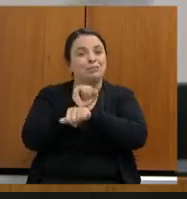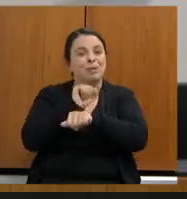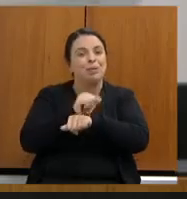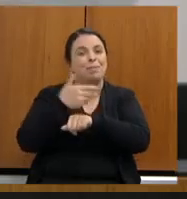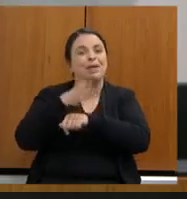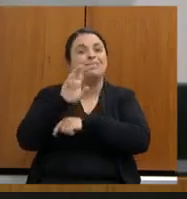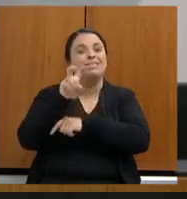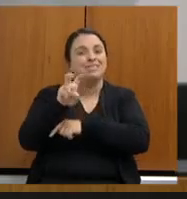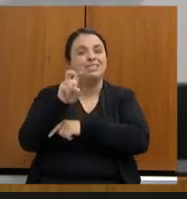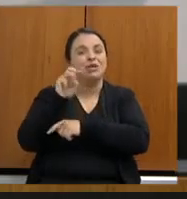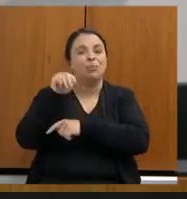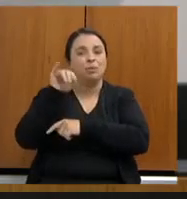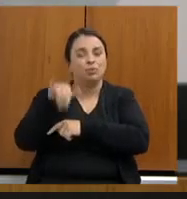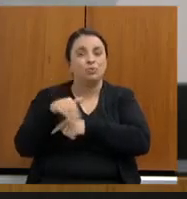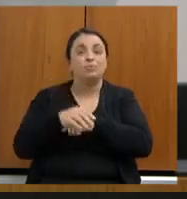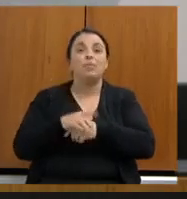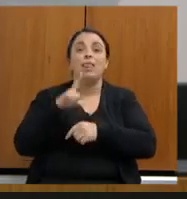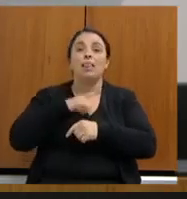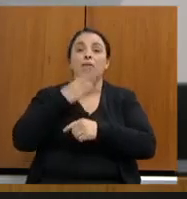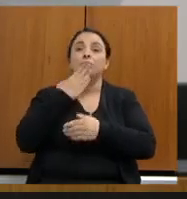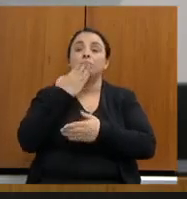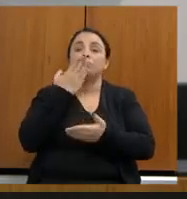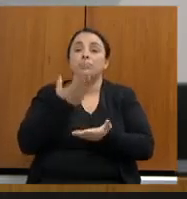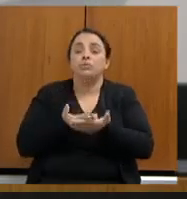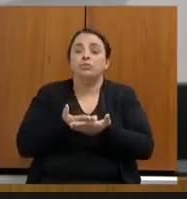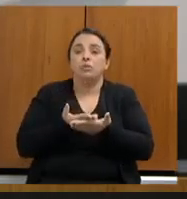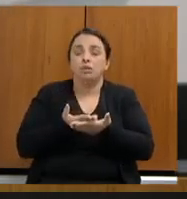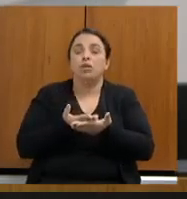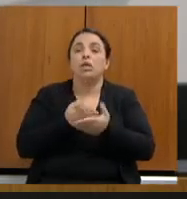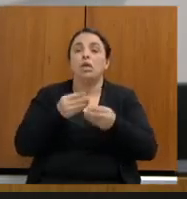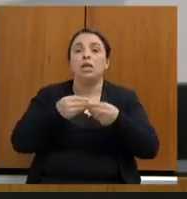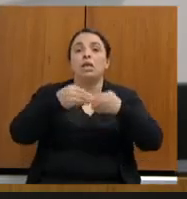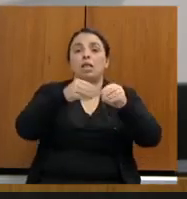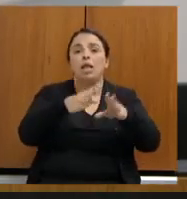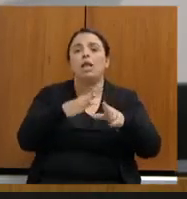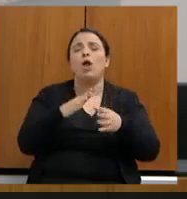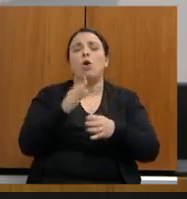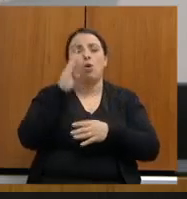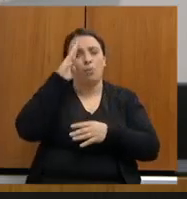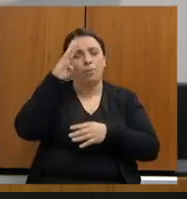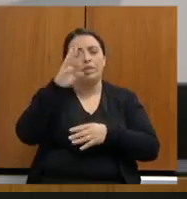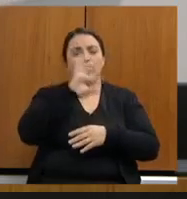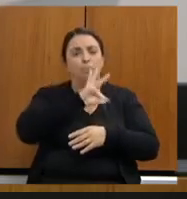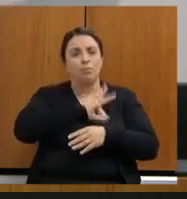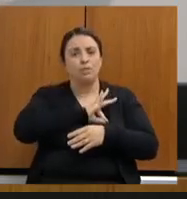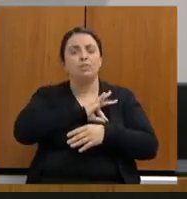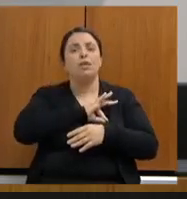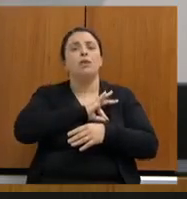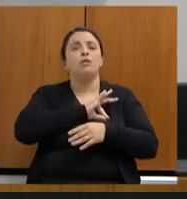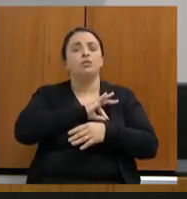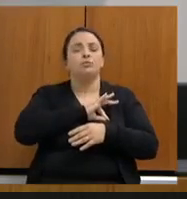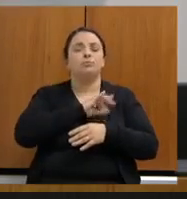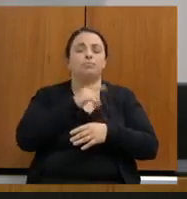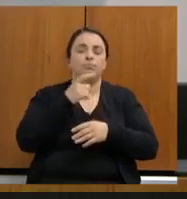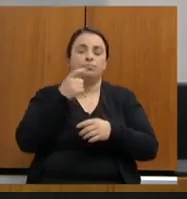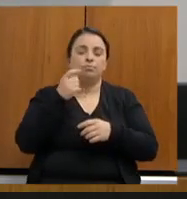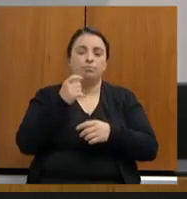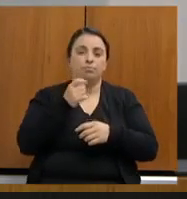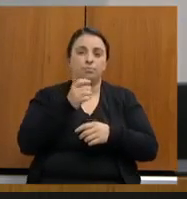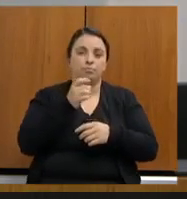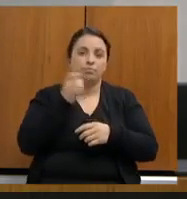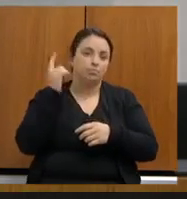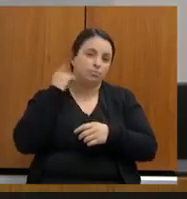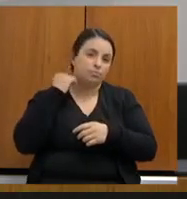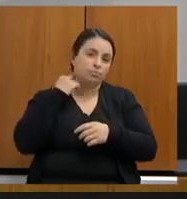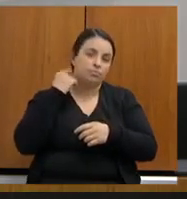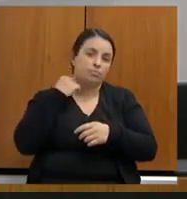minutos sobre a mesmo se quiser que alimentos seja encaminhado ao Comando Geral da Polícia Militar pedir providências para ampliar o número de patrulha de prevenção à